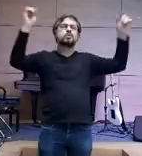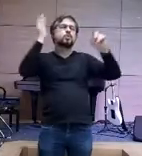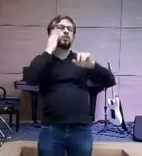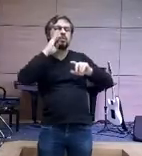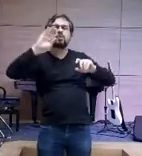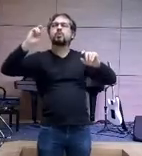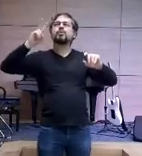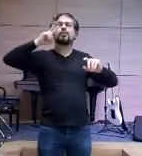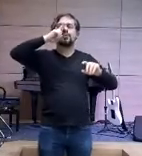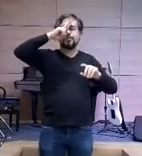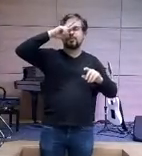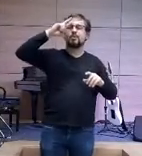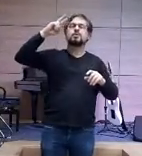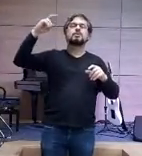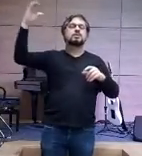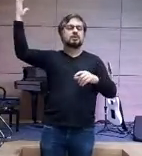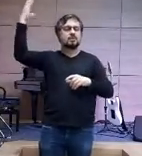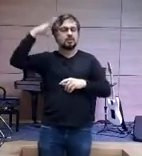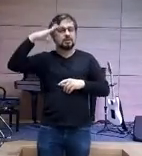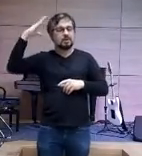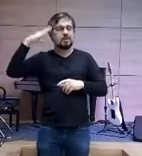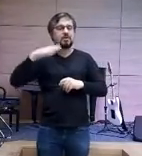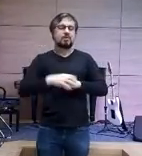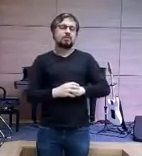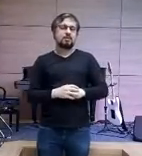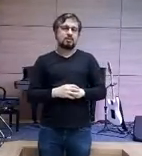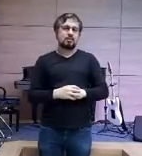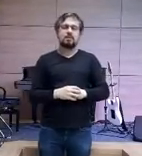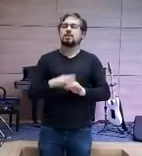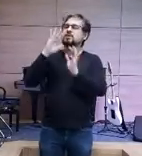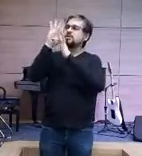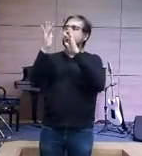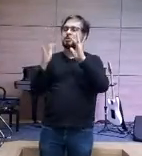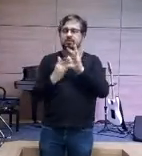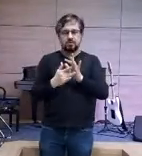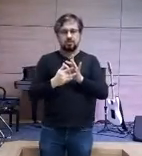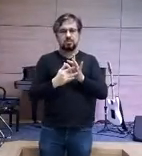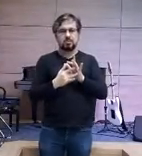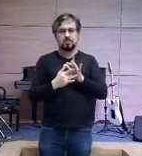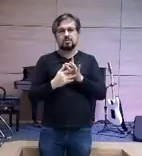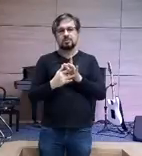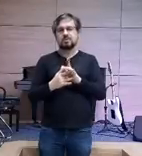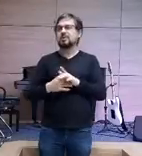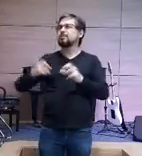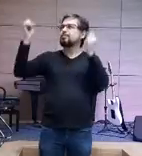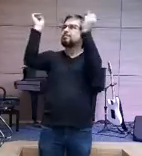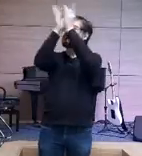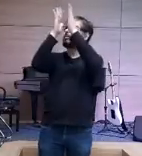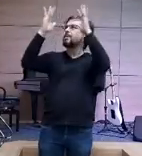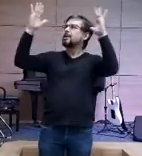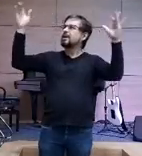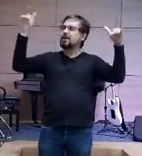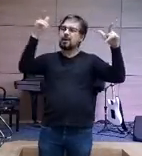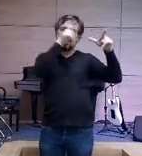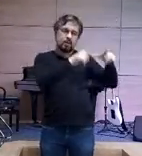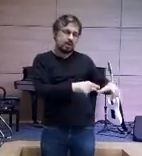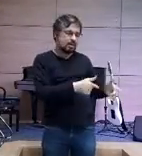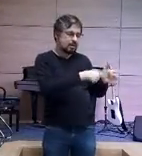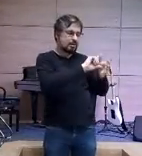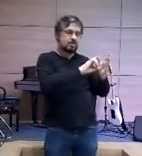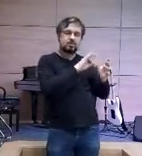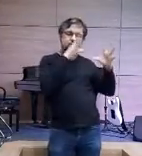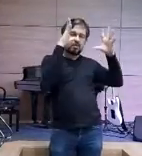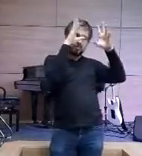toda sua força e calor em Jesus em meio às trevas e ao nascer Jesus